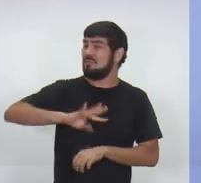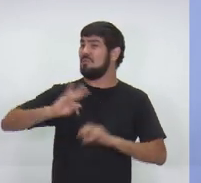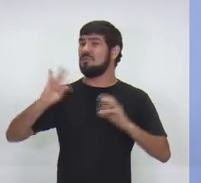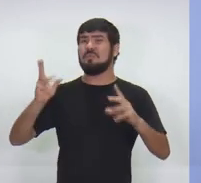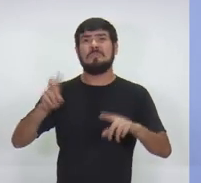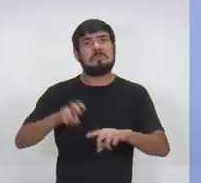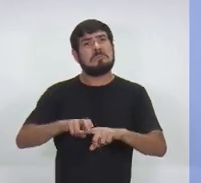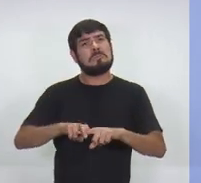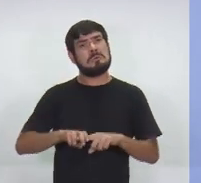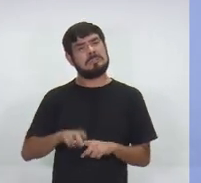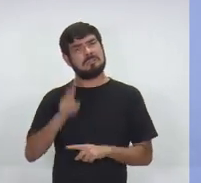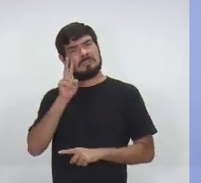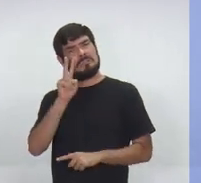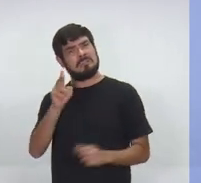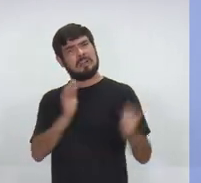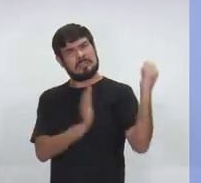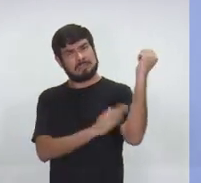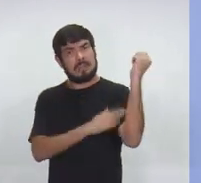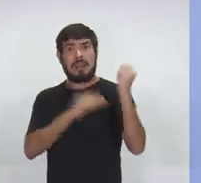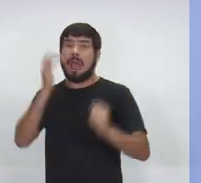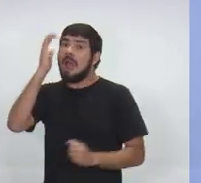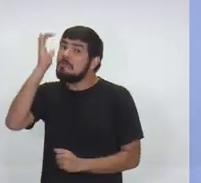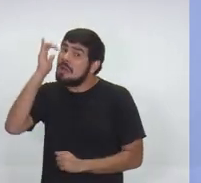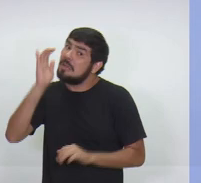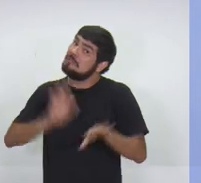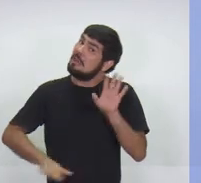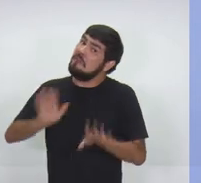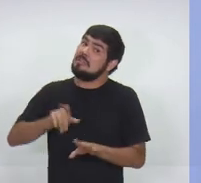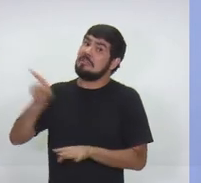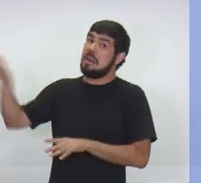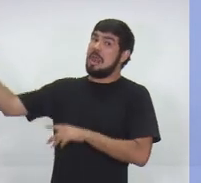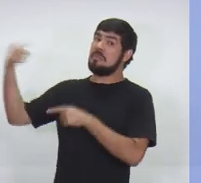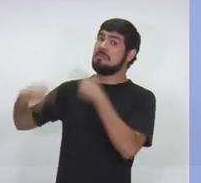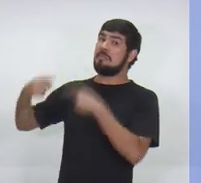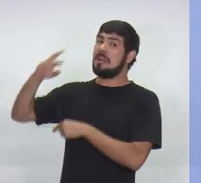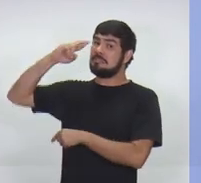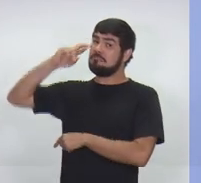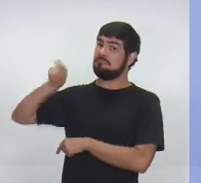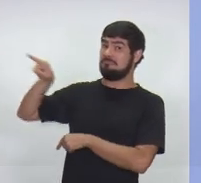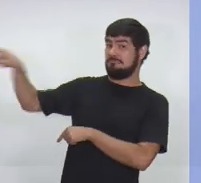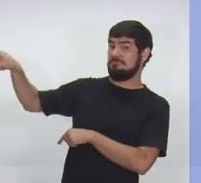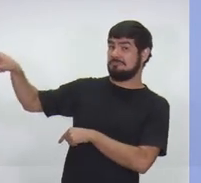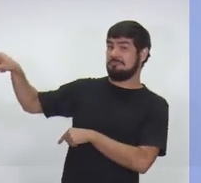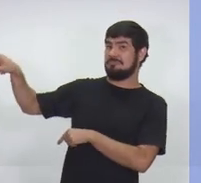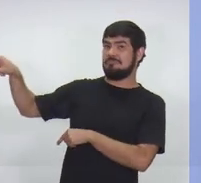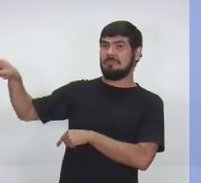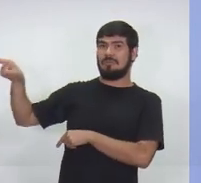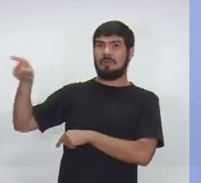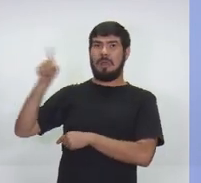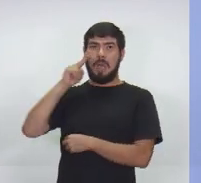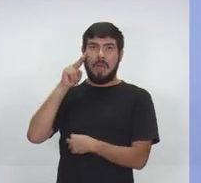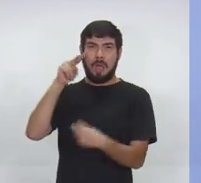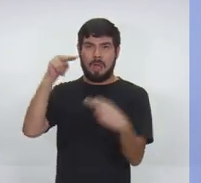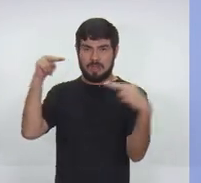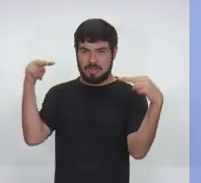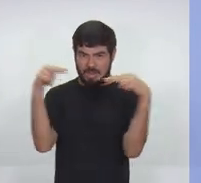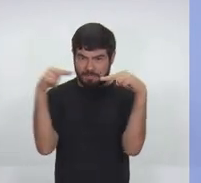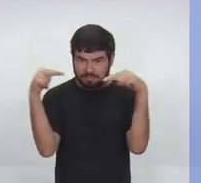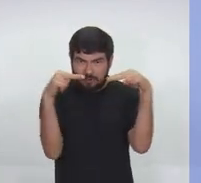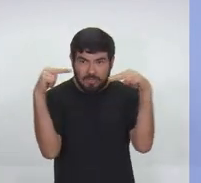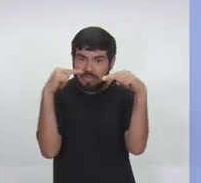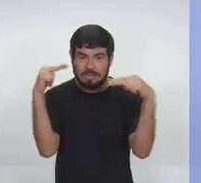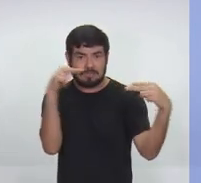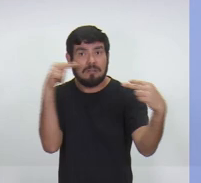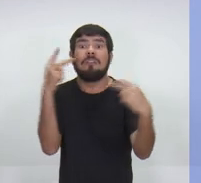candidato amazonino mendes jean talvez apareça do debate ele poderá debater e olhando nos olhos da gente falar a verdade